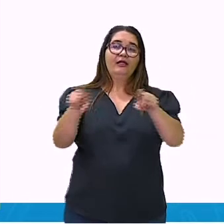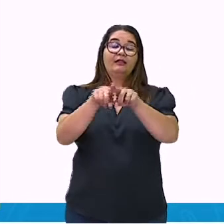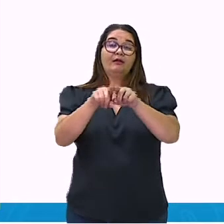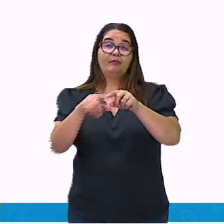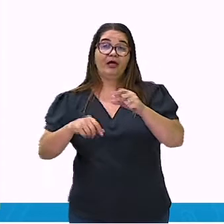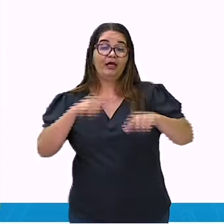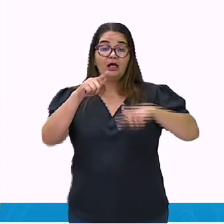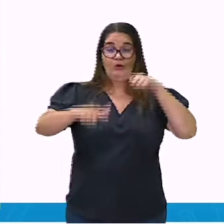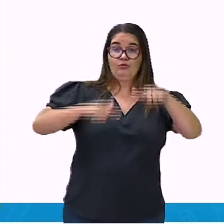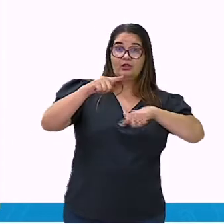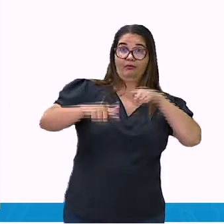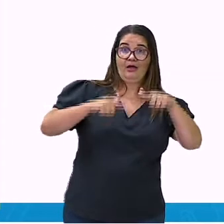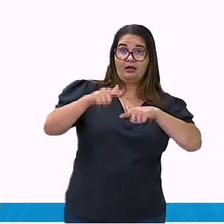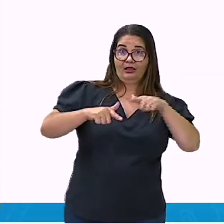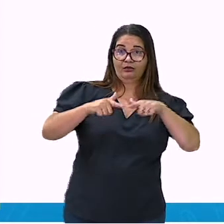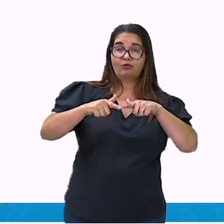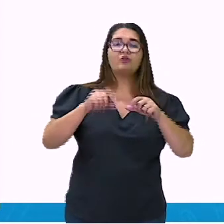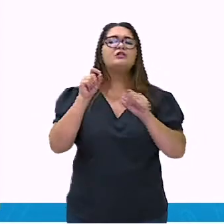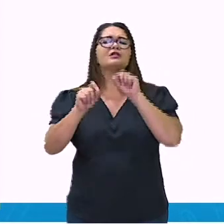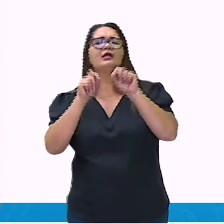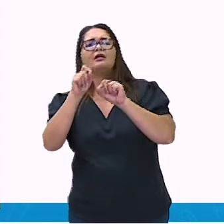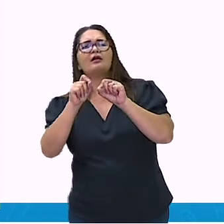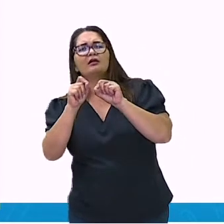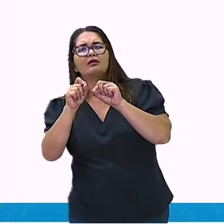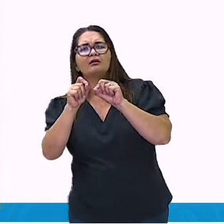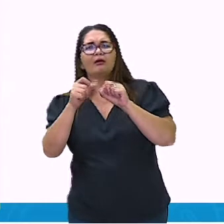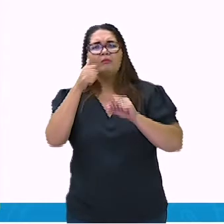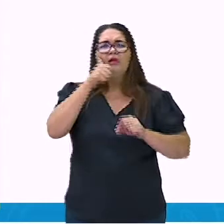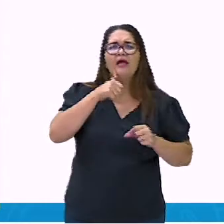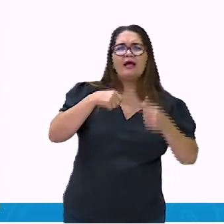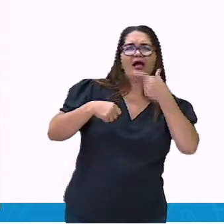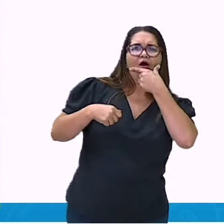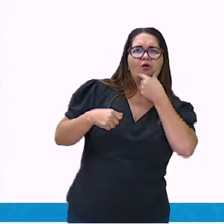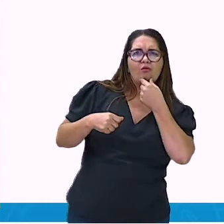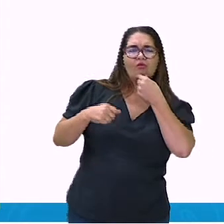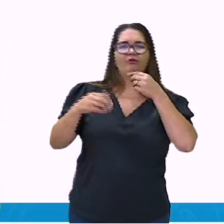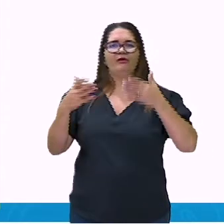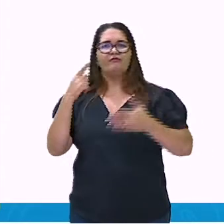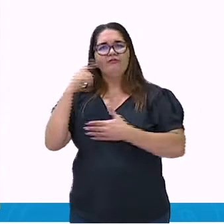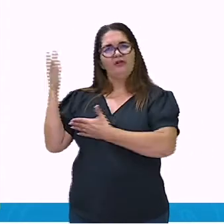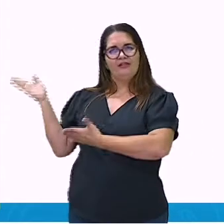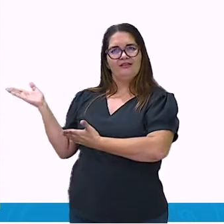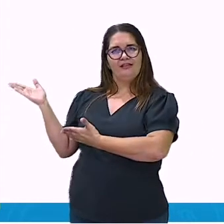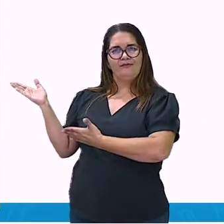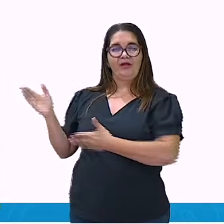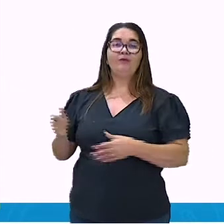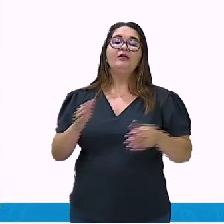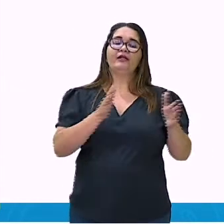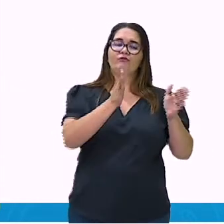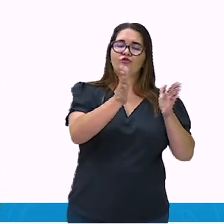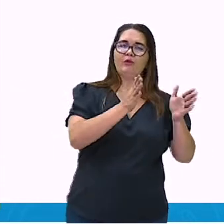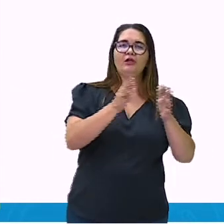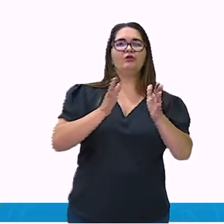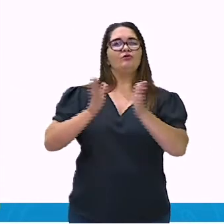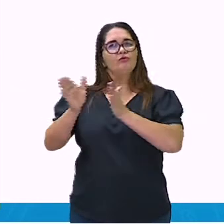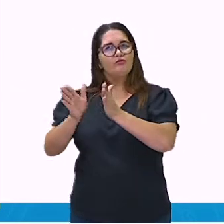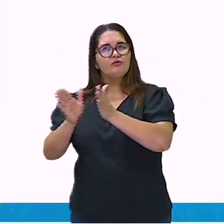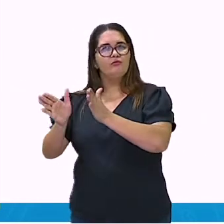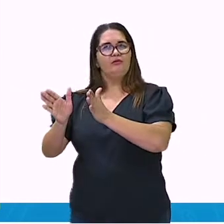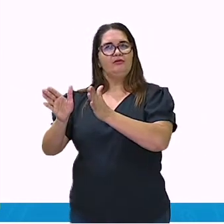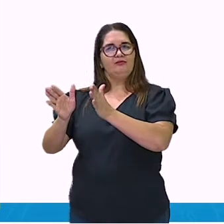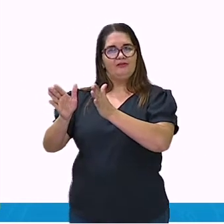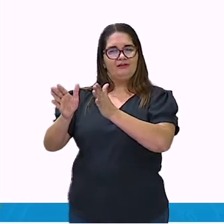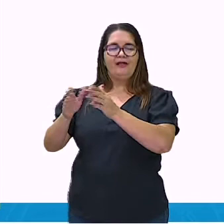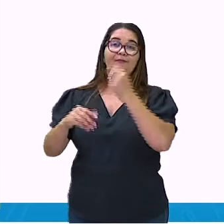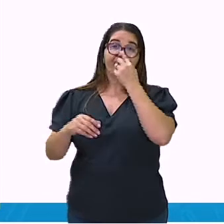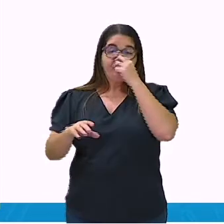A produção do açúcar era feita em várias etapas, como nós estamos vendo aqui na imagem. Após a colheita,